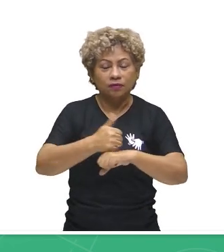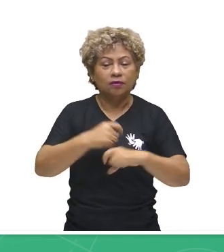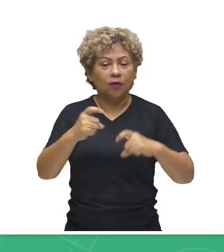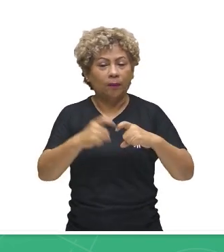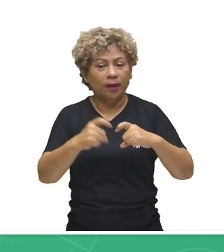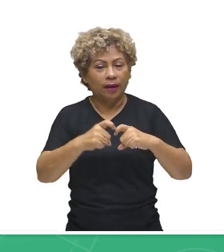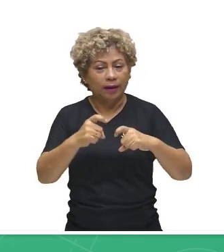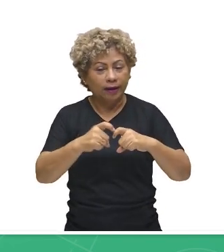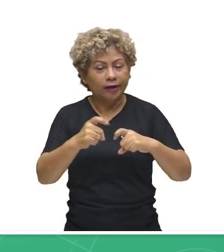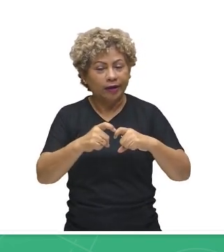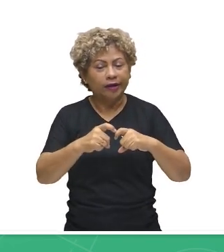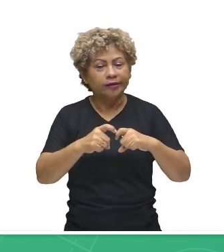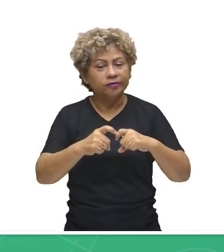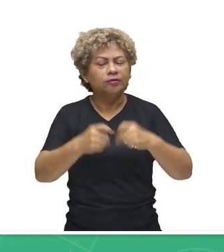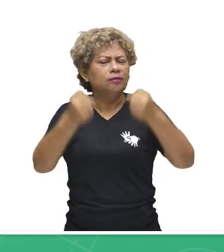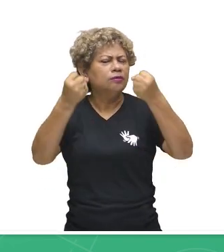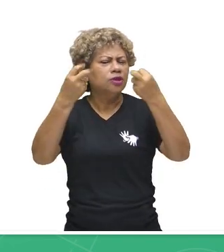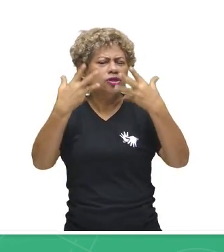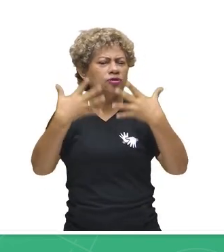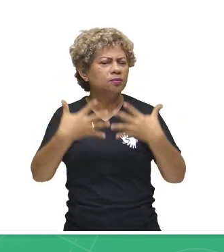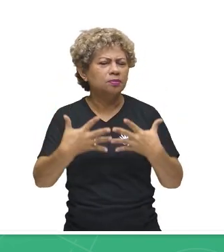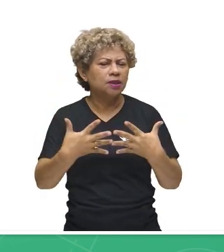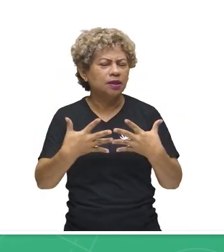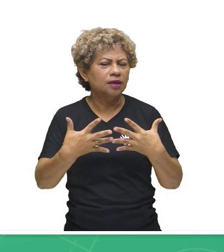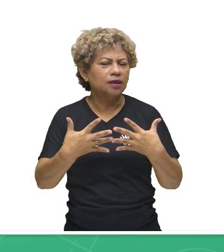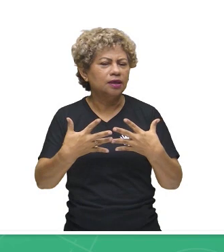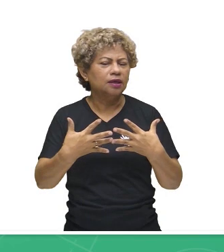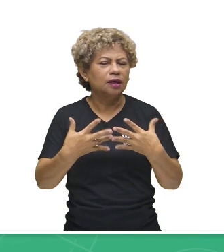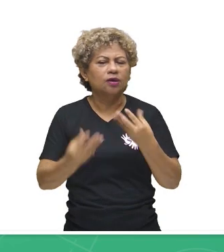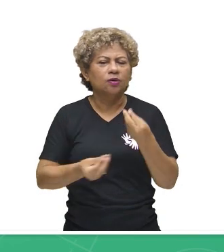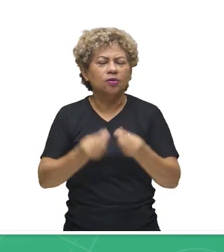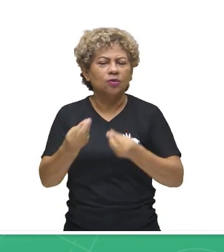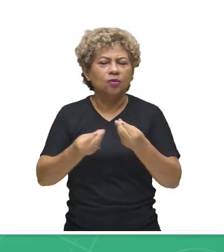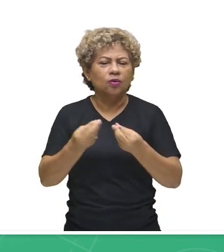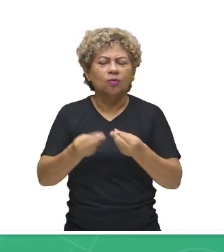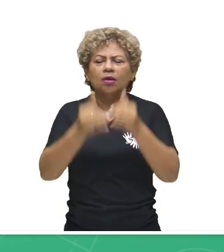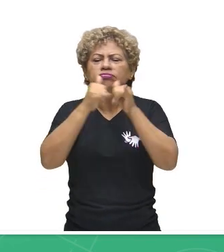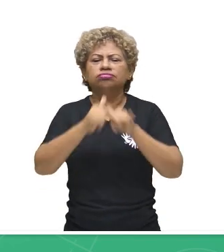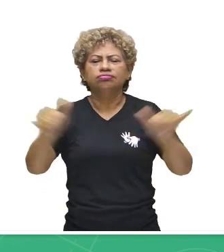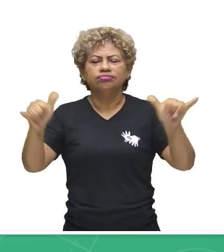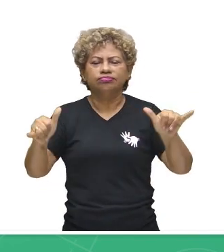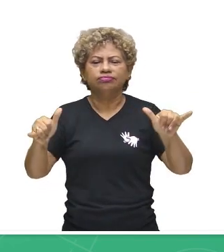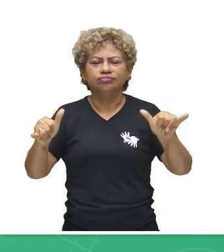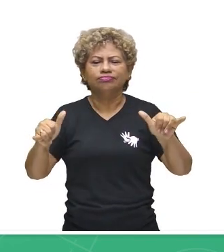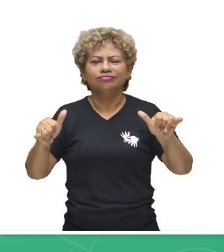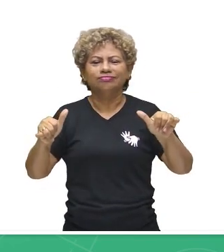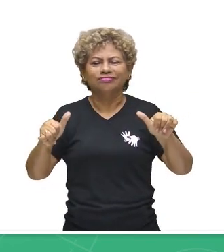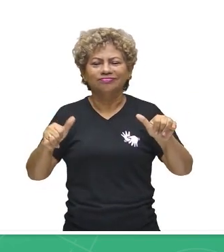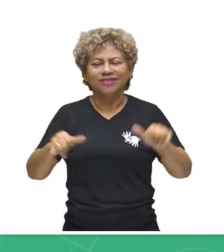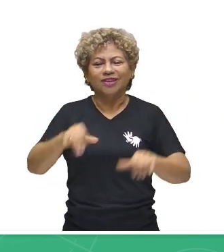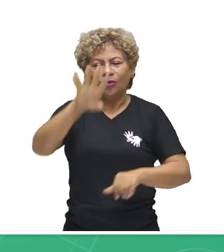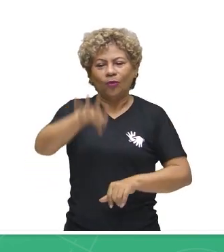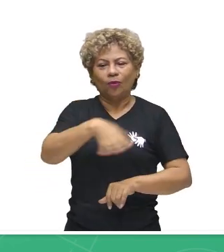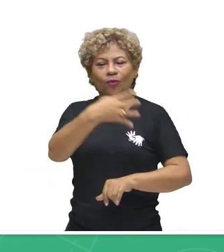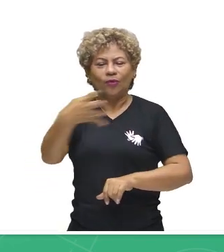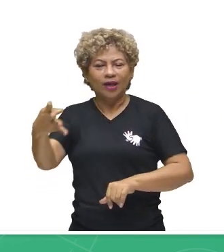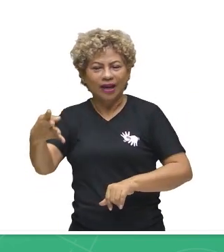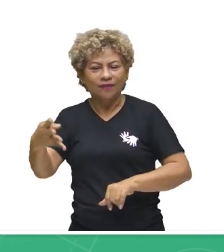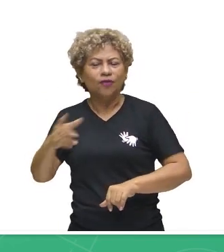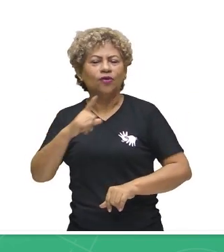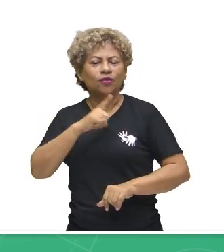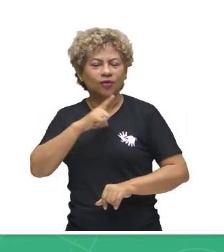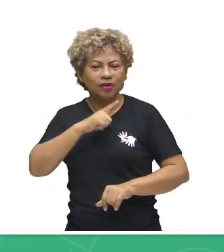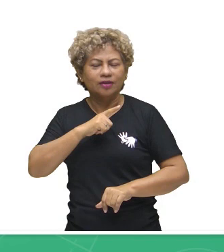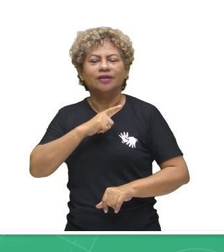e aparece um gráfico. Ali também representa de forma clara para nós o que vai ocorrer e